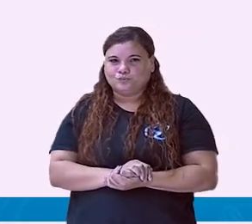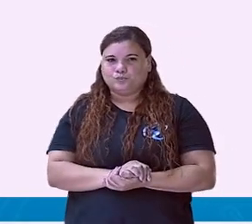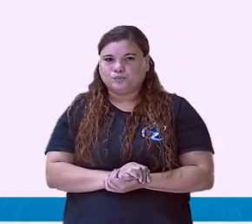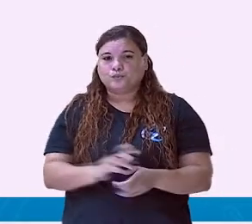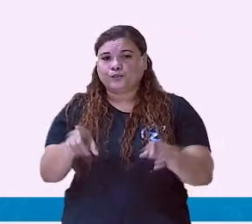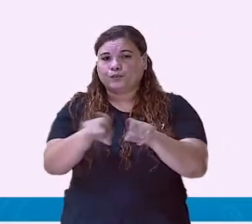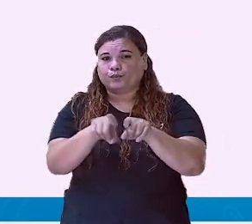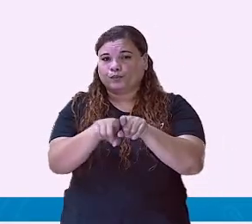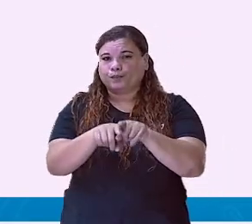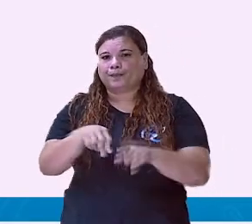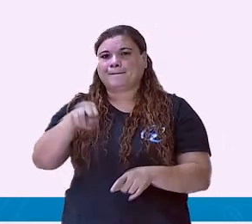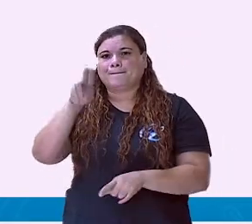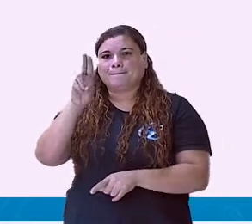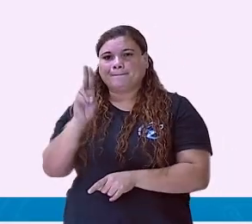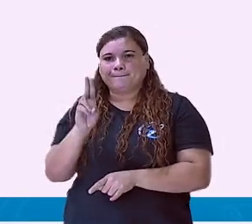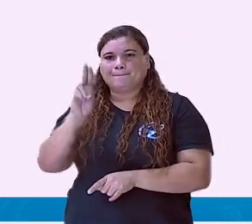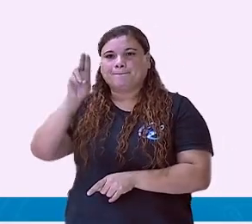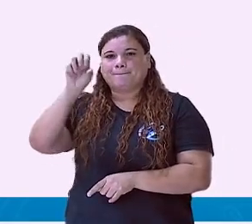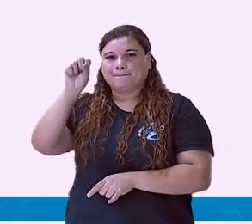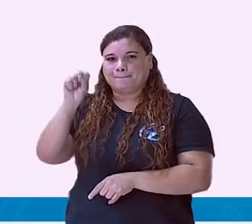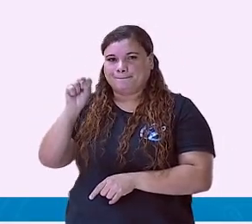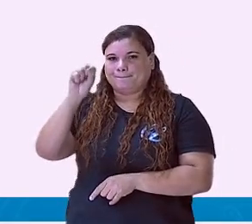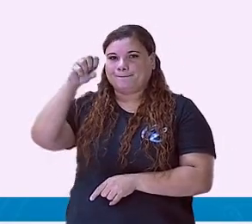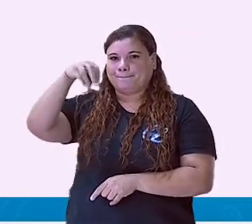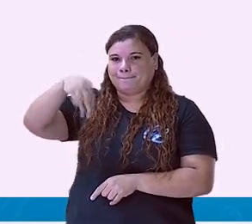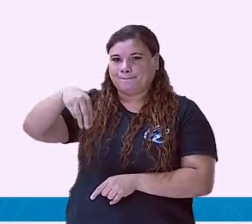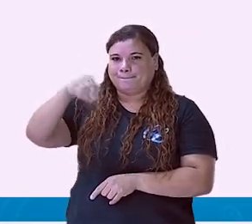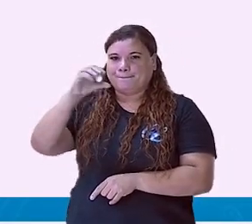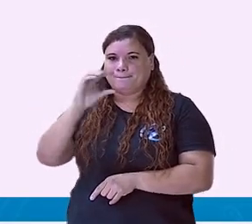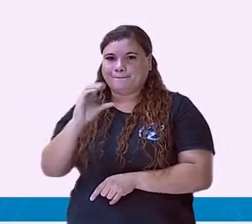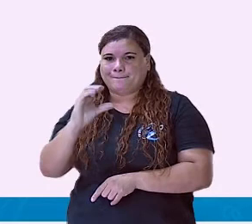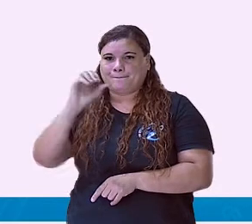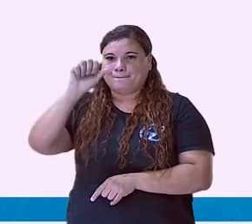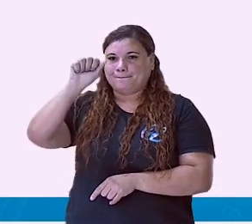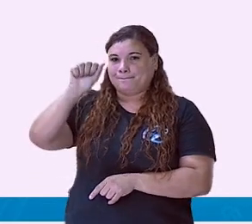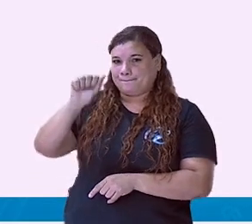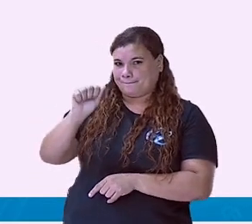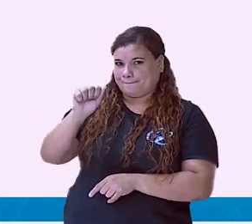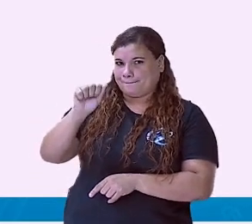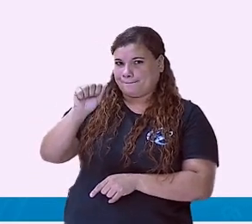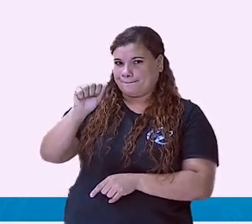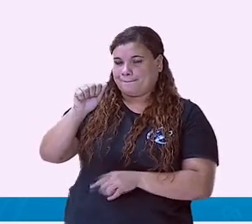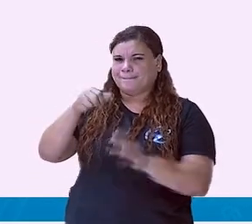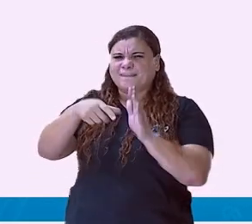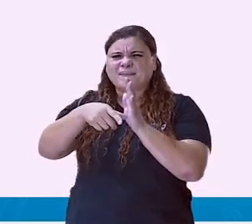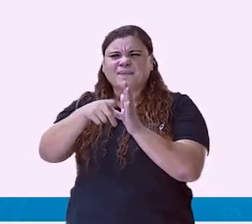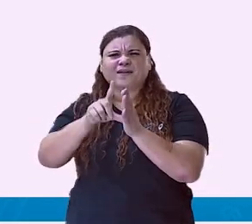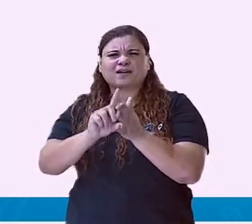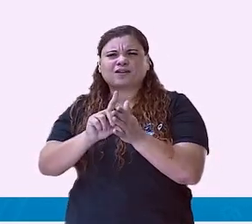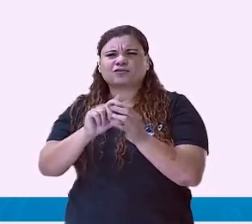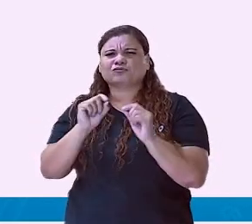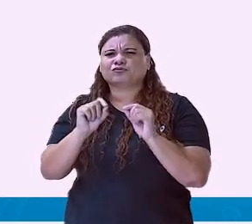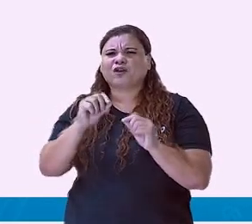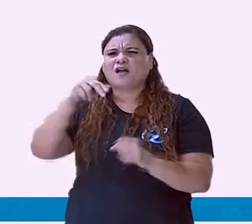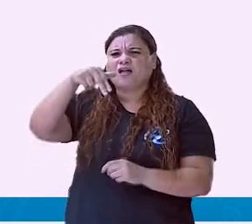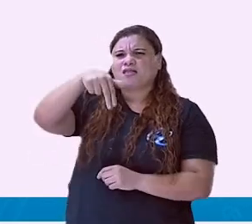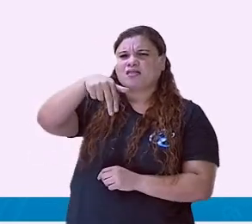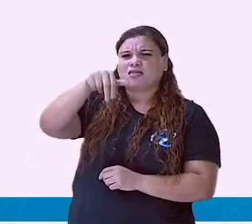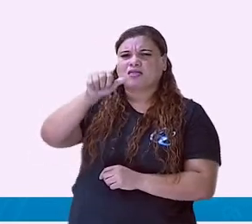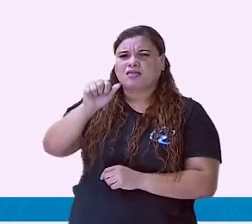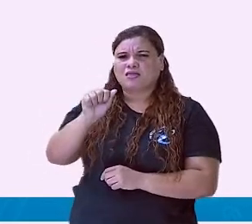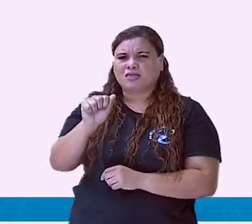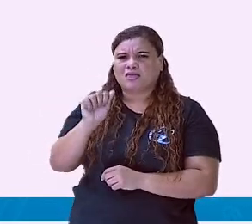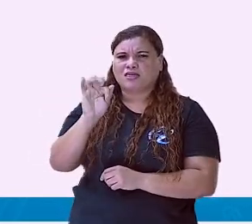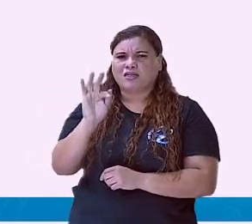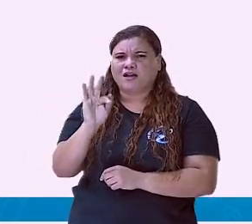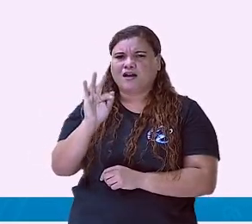Esse aqui, o SMCA, é o antigo NAFTA, que é a